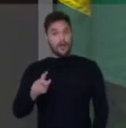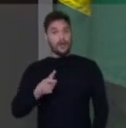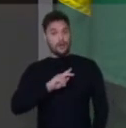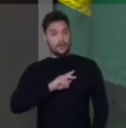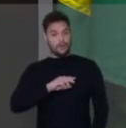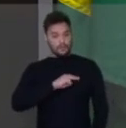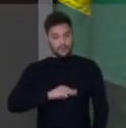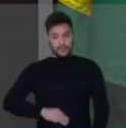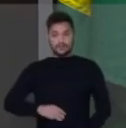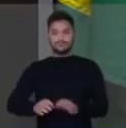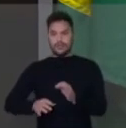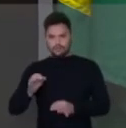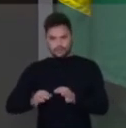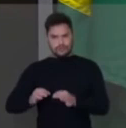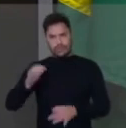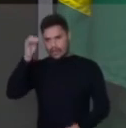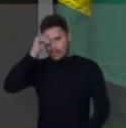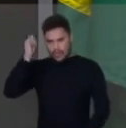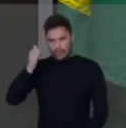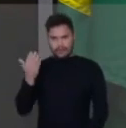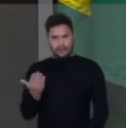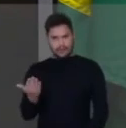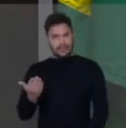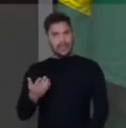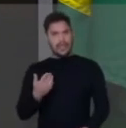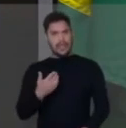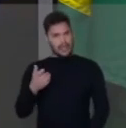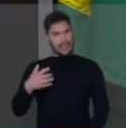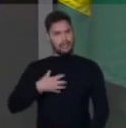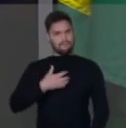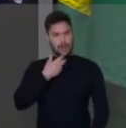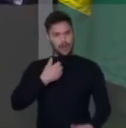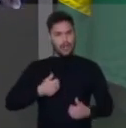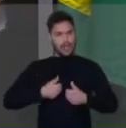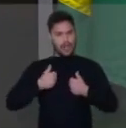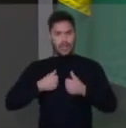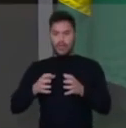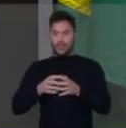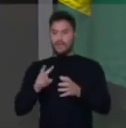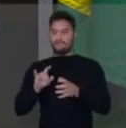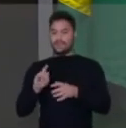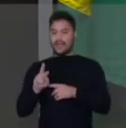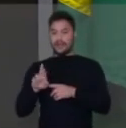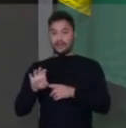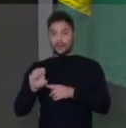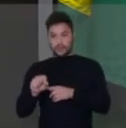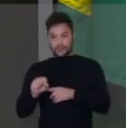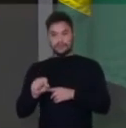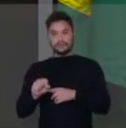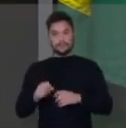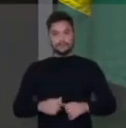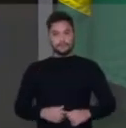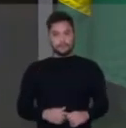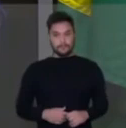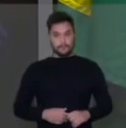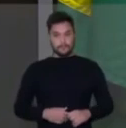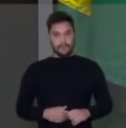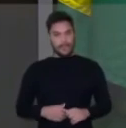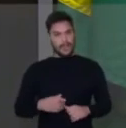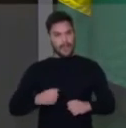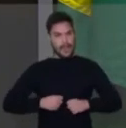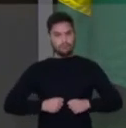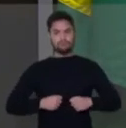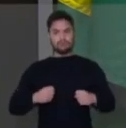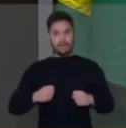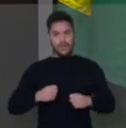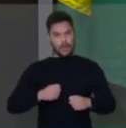da Justiça, que se diz inclusive debochado, né? Se diz dos Vingadores, né? É dos Vingadores, né? É grandão para